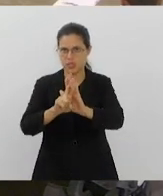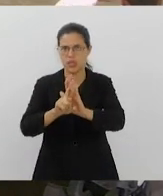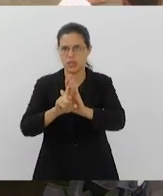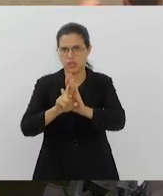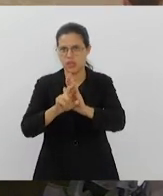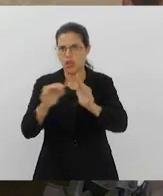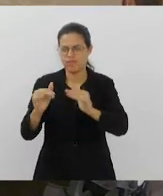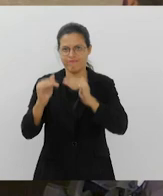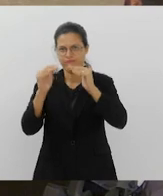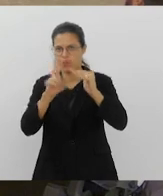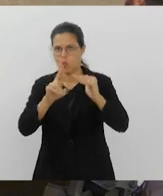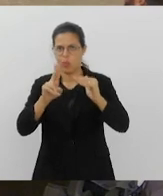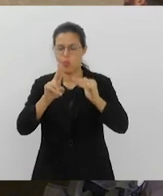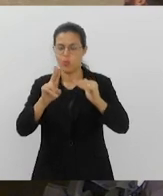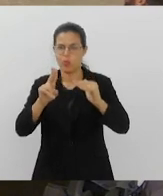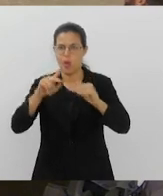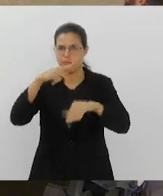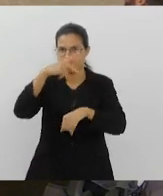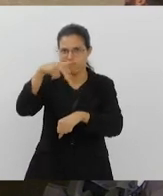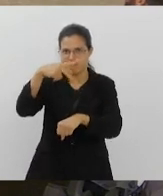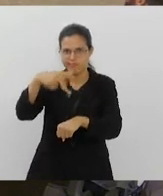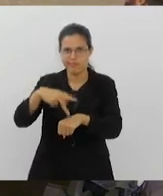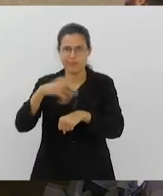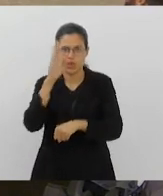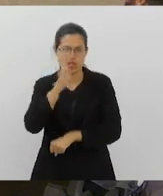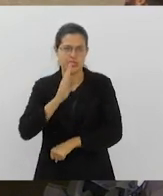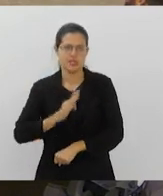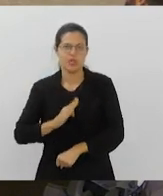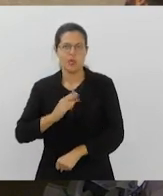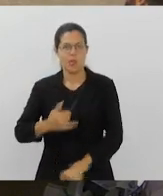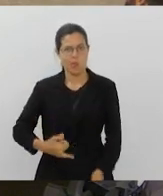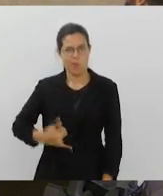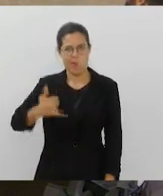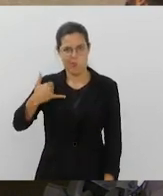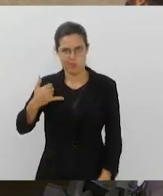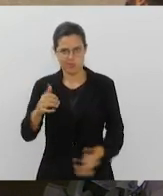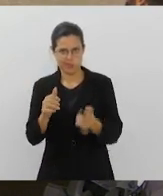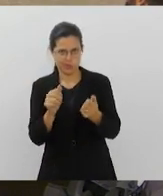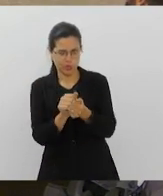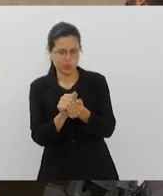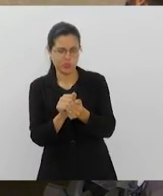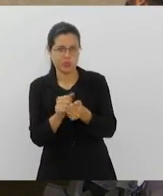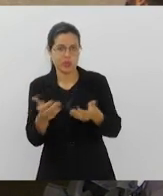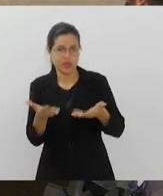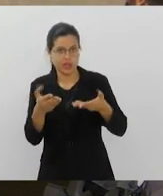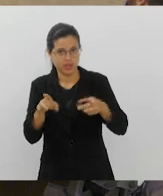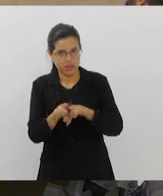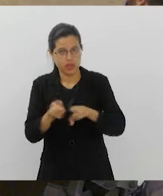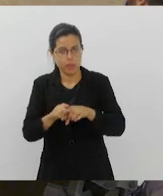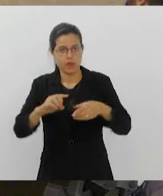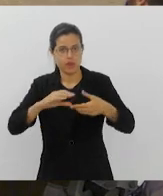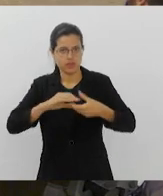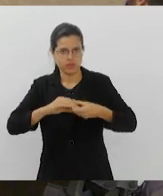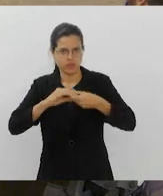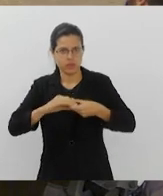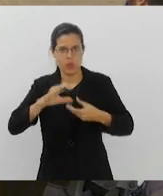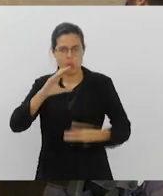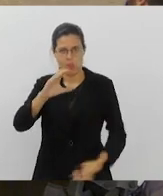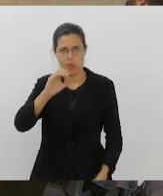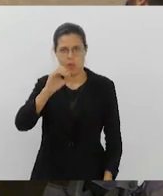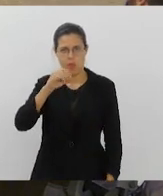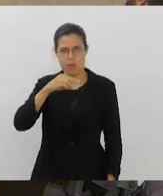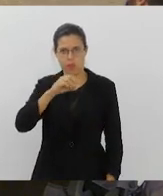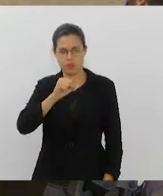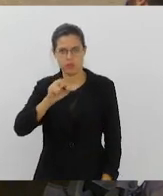um grande orgulho estar com o senhor aqui. Queria saudar o cônsul Sorraco, que além de tudo médico